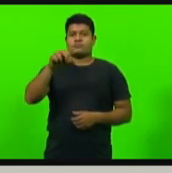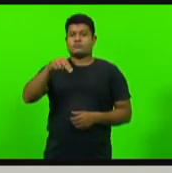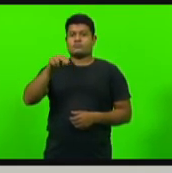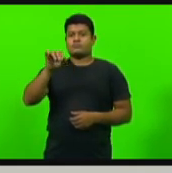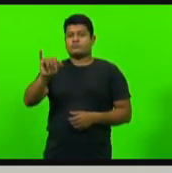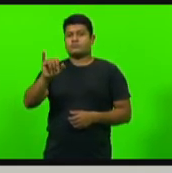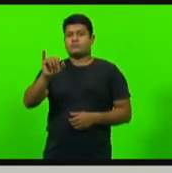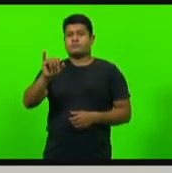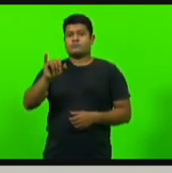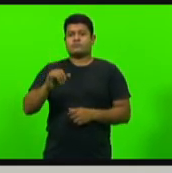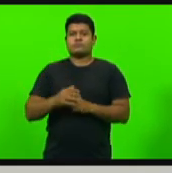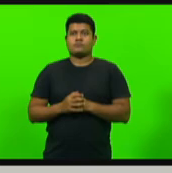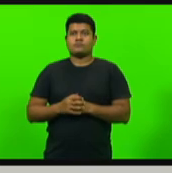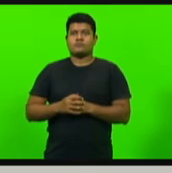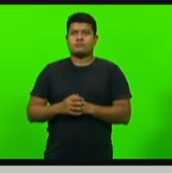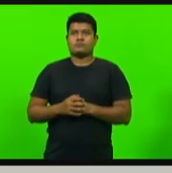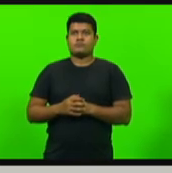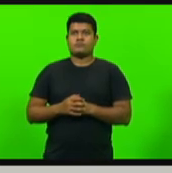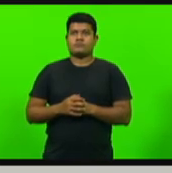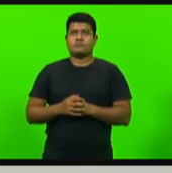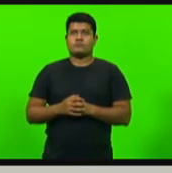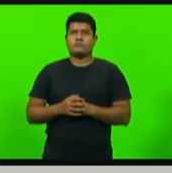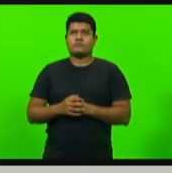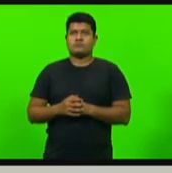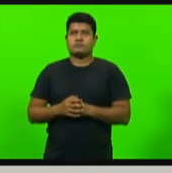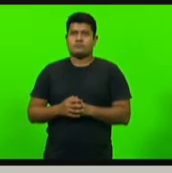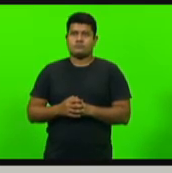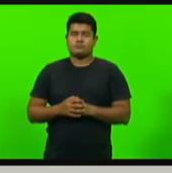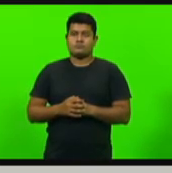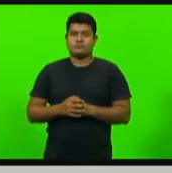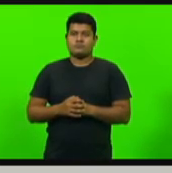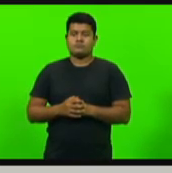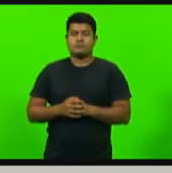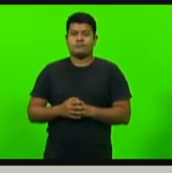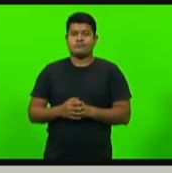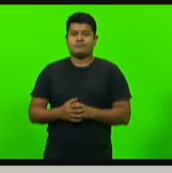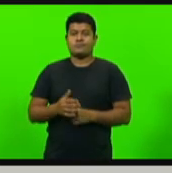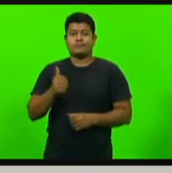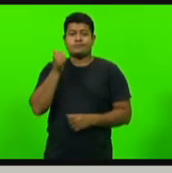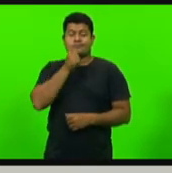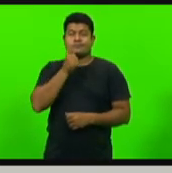Leonie Tchoschoket Kravulski